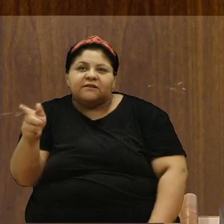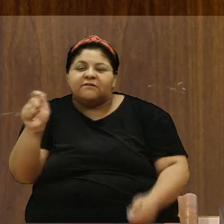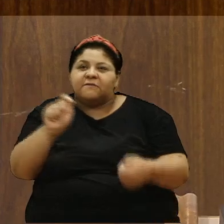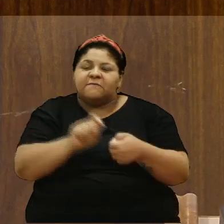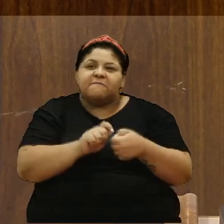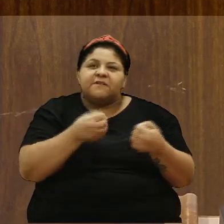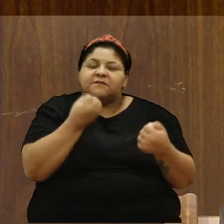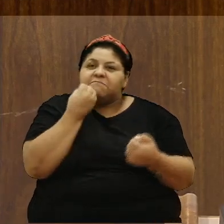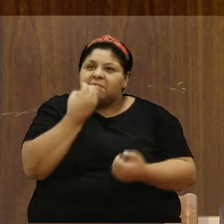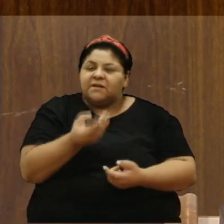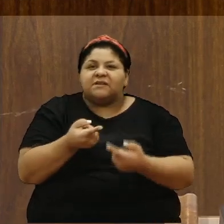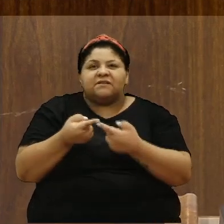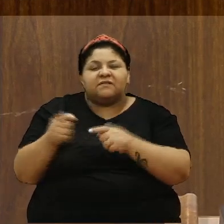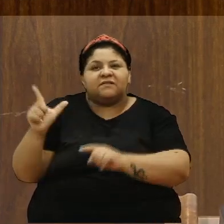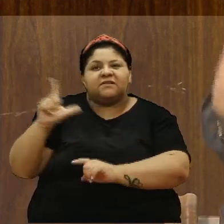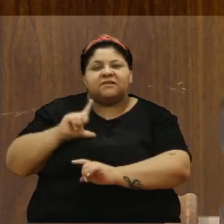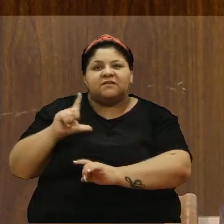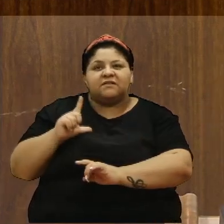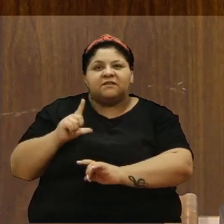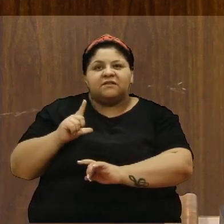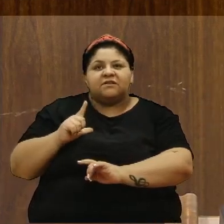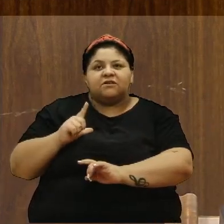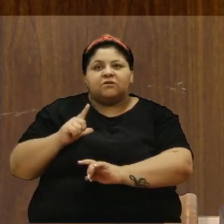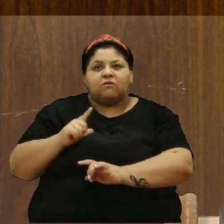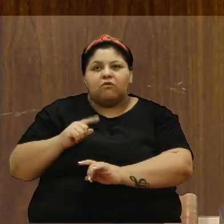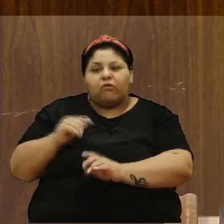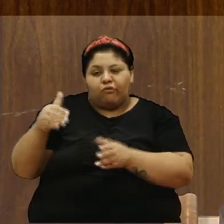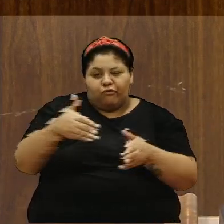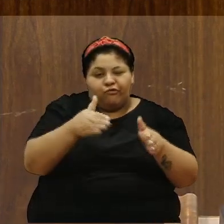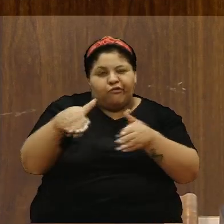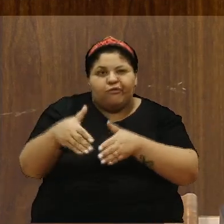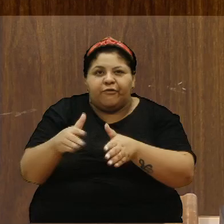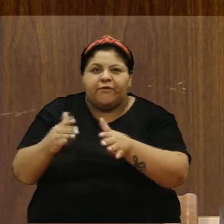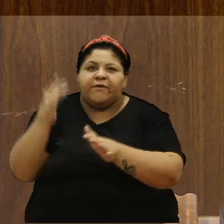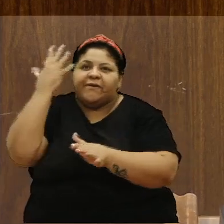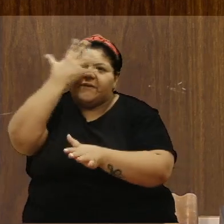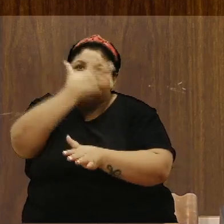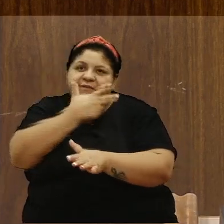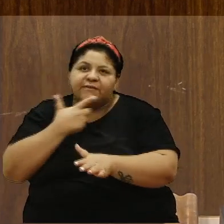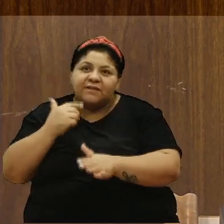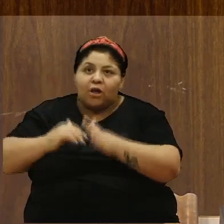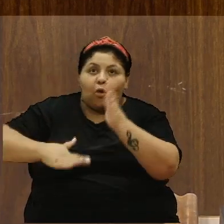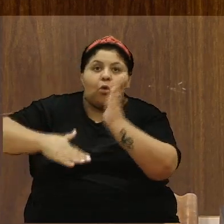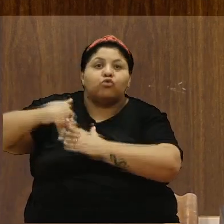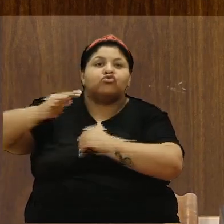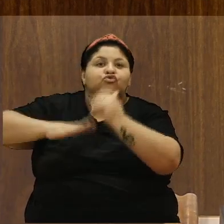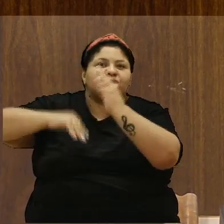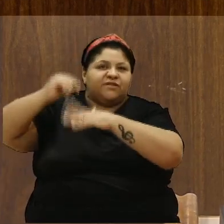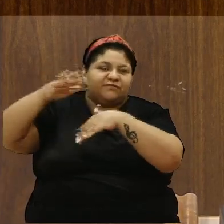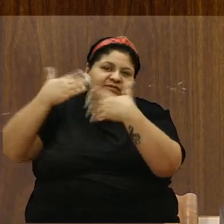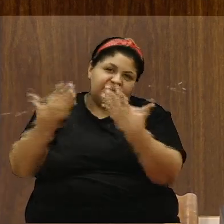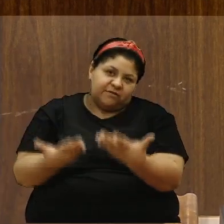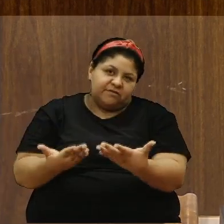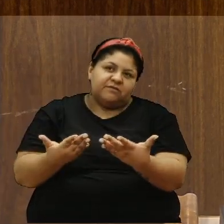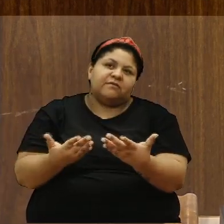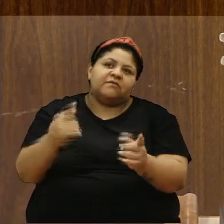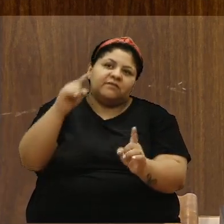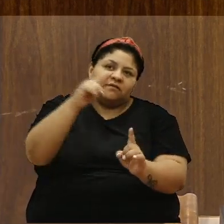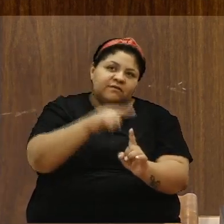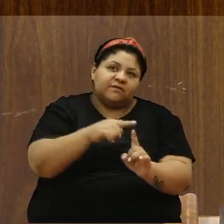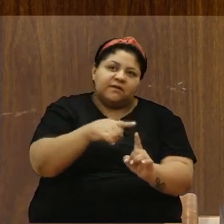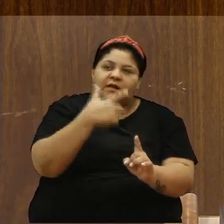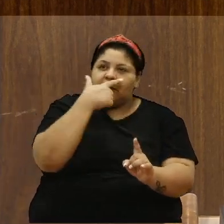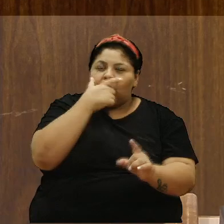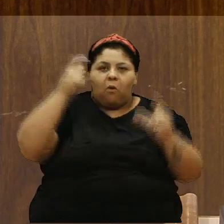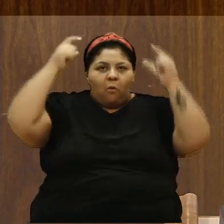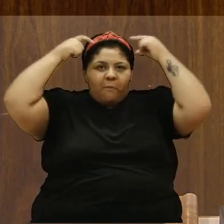muito bem isso, mas tem os roteiros de lá são belezas construídas, sim, que é tipo uma Disney,